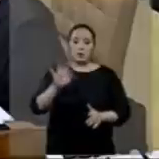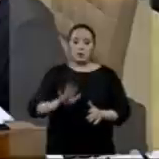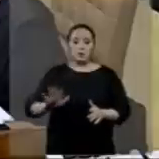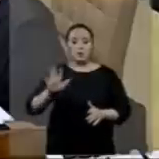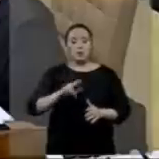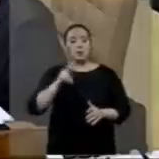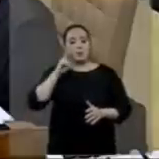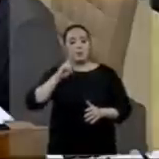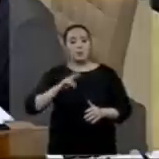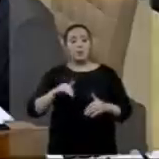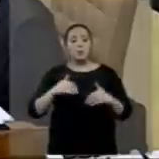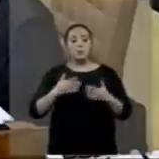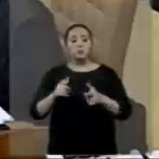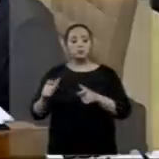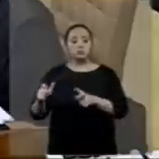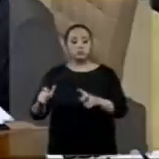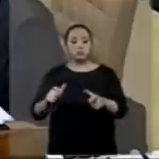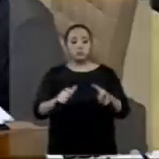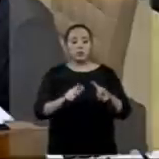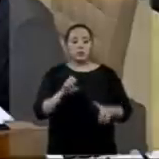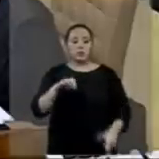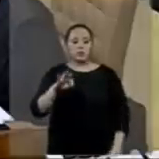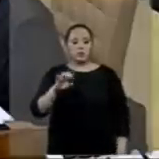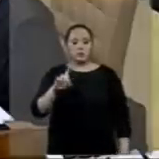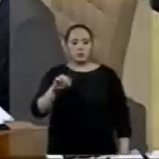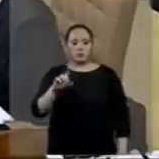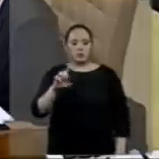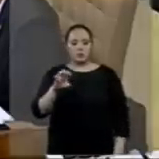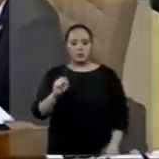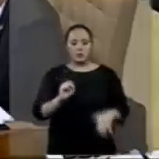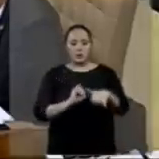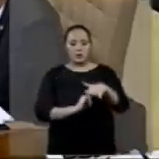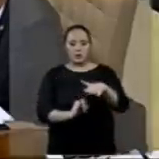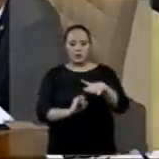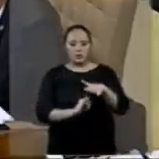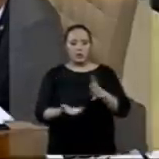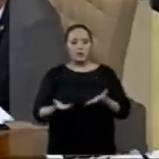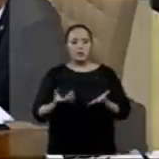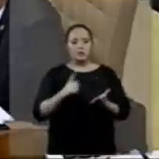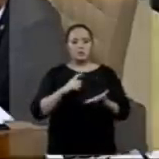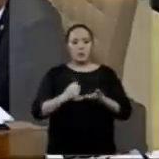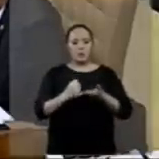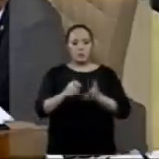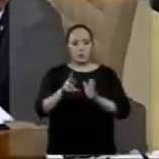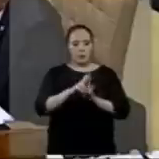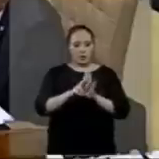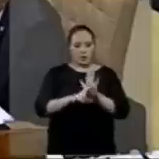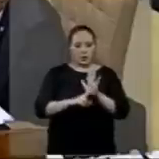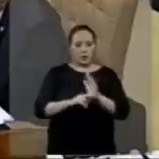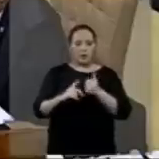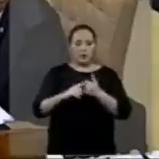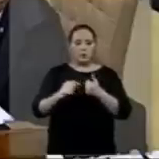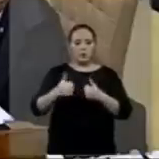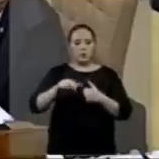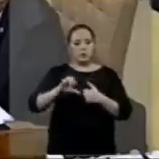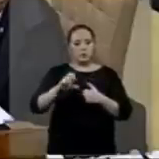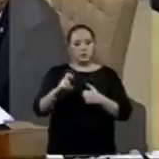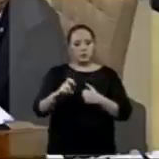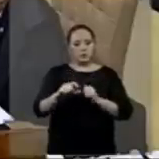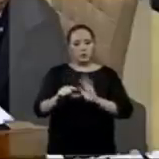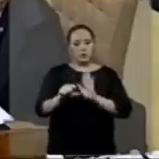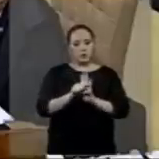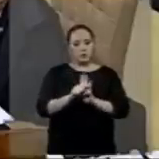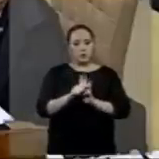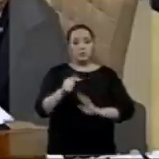das entidades abarcadas pela norma imunizante do artigo 195,